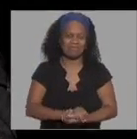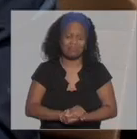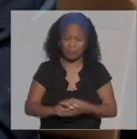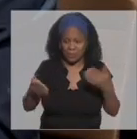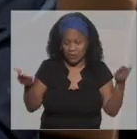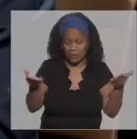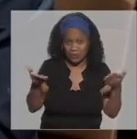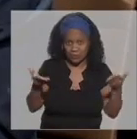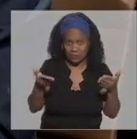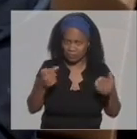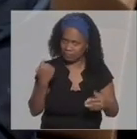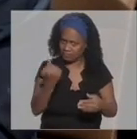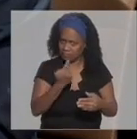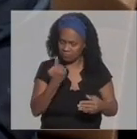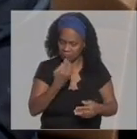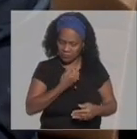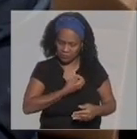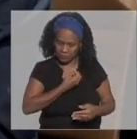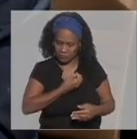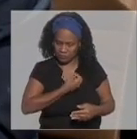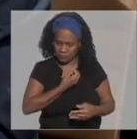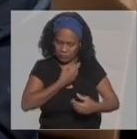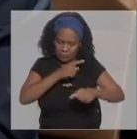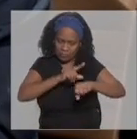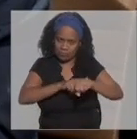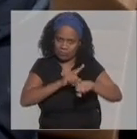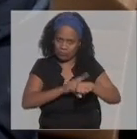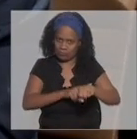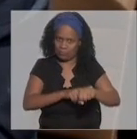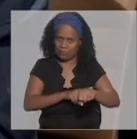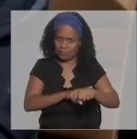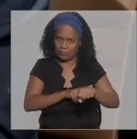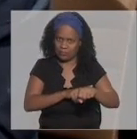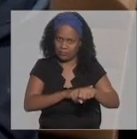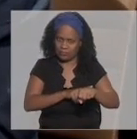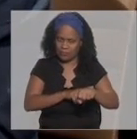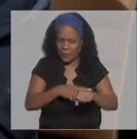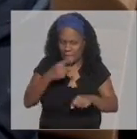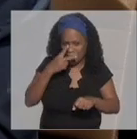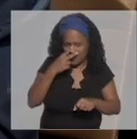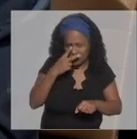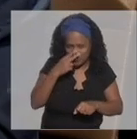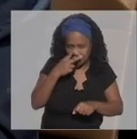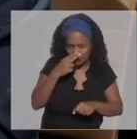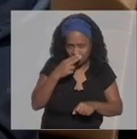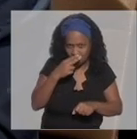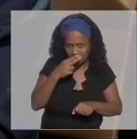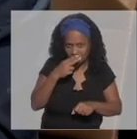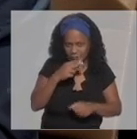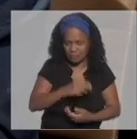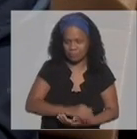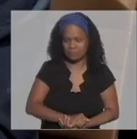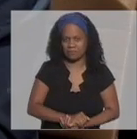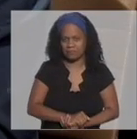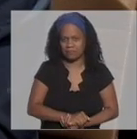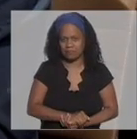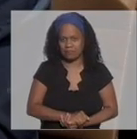agora nós estamos vivendo um momento que parece que